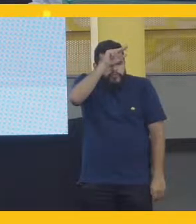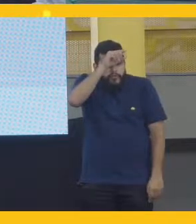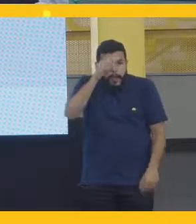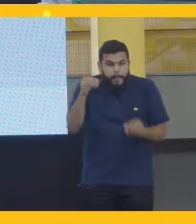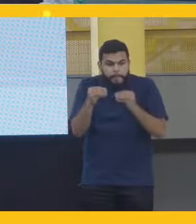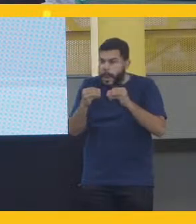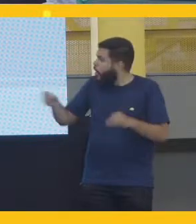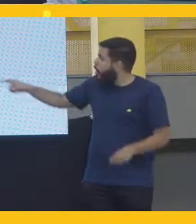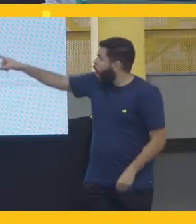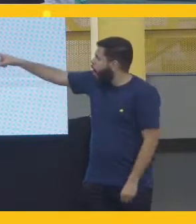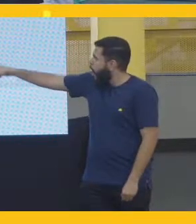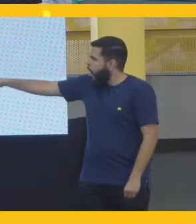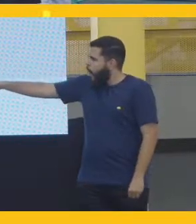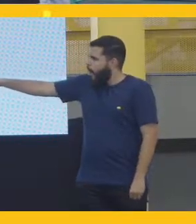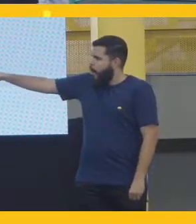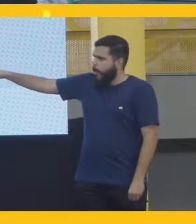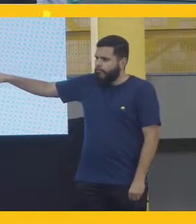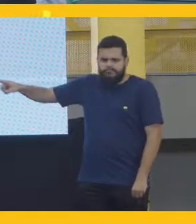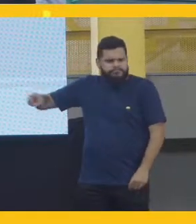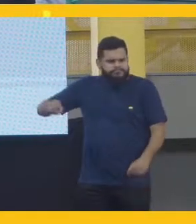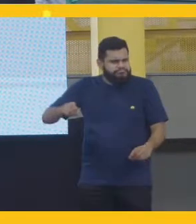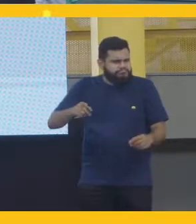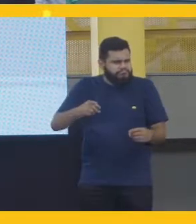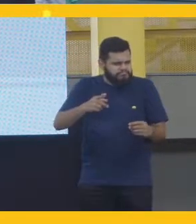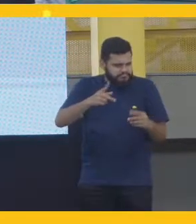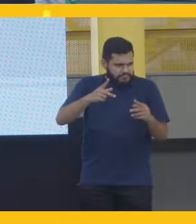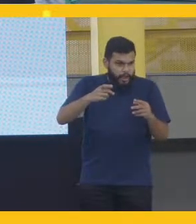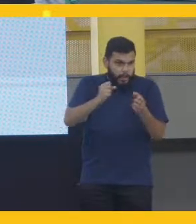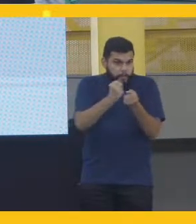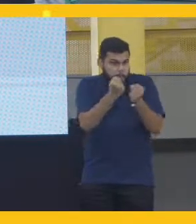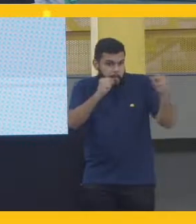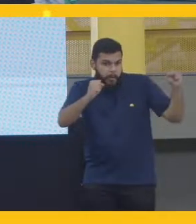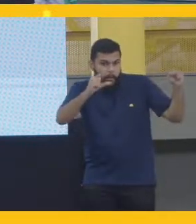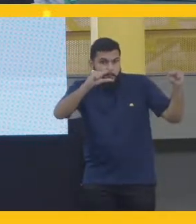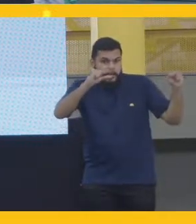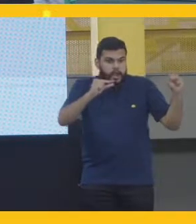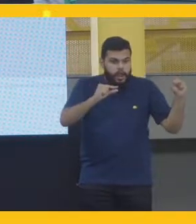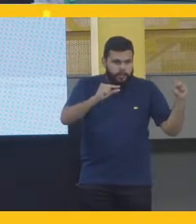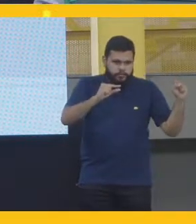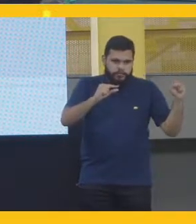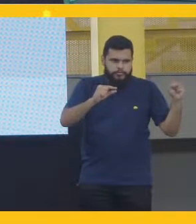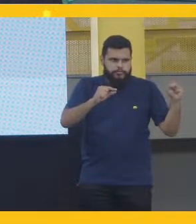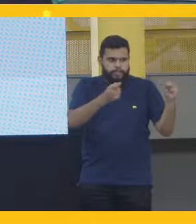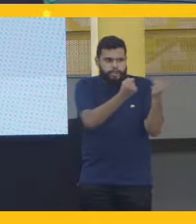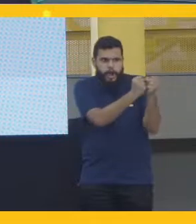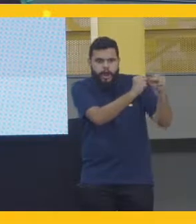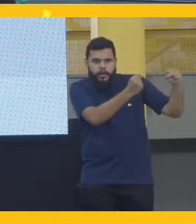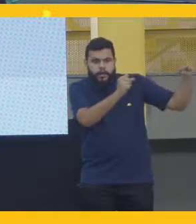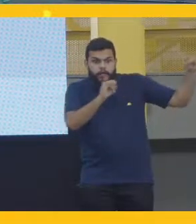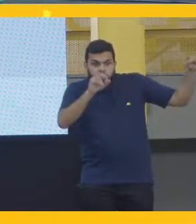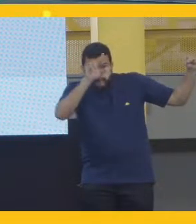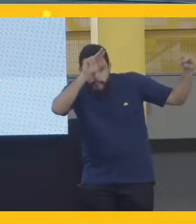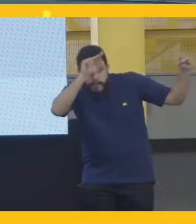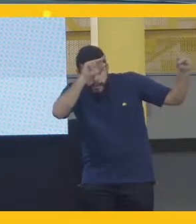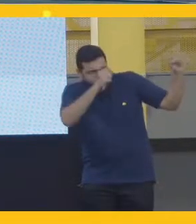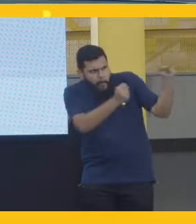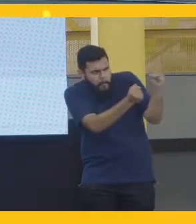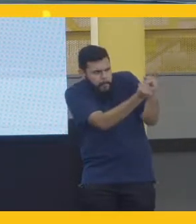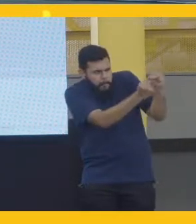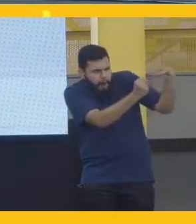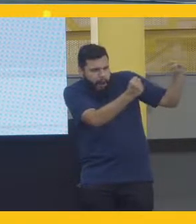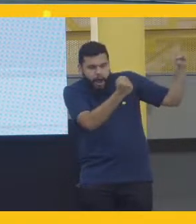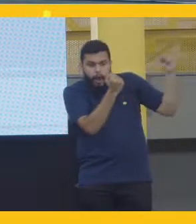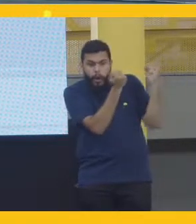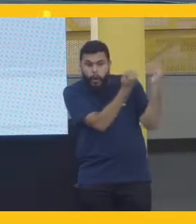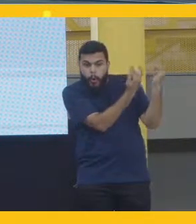dessa lâmpada, vai achar essa lâmpada um ponto? Não. Então, se a fonte de luz é pontiforme